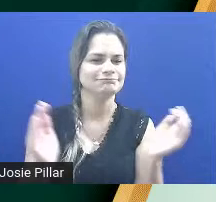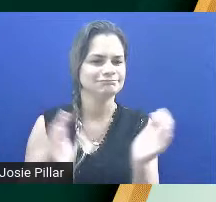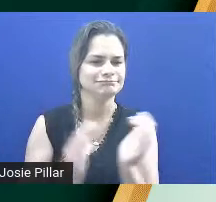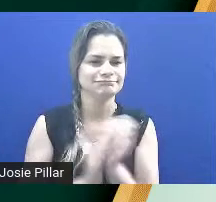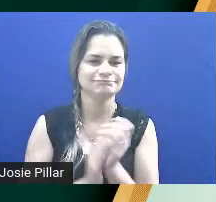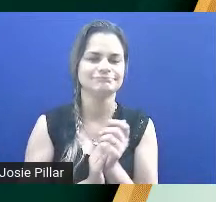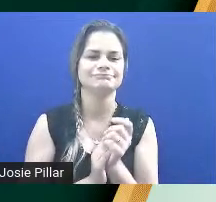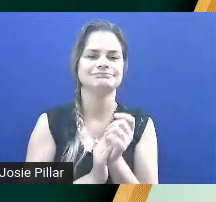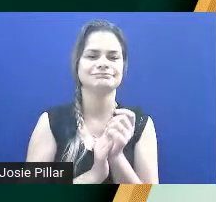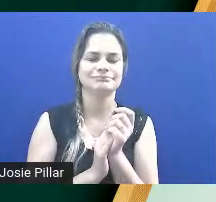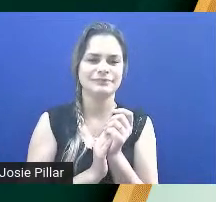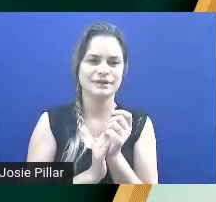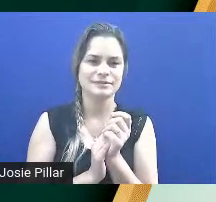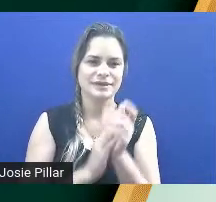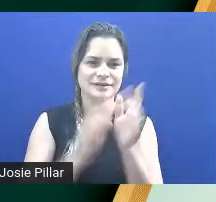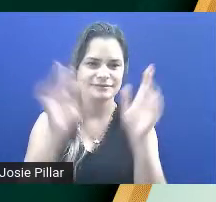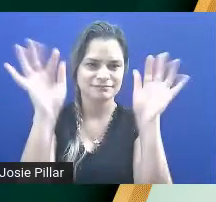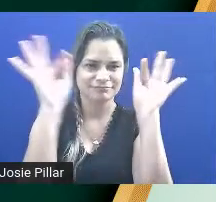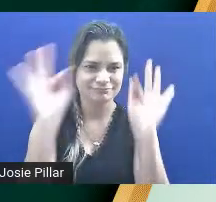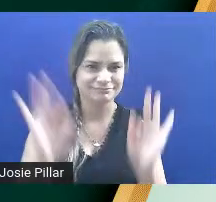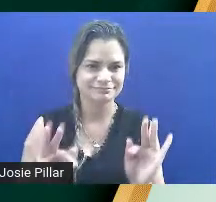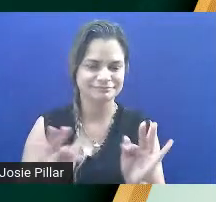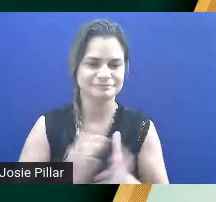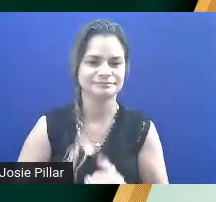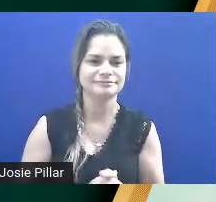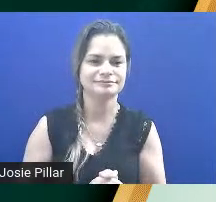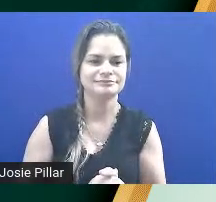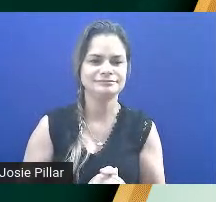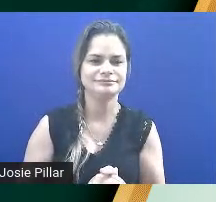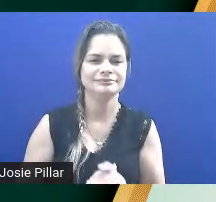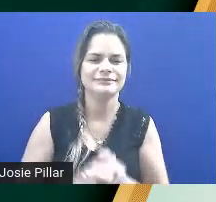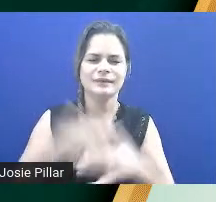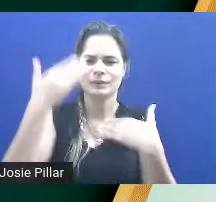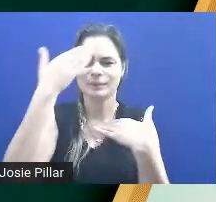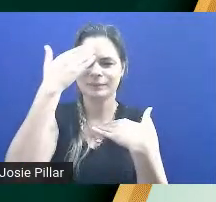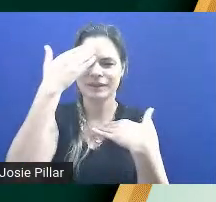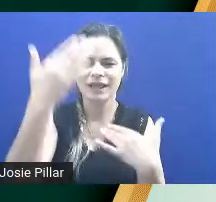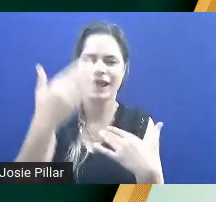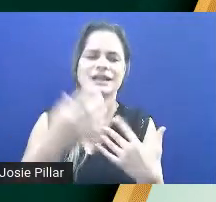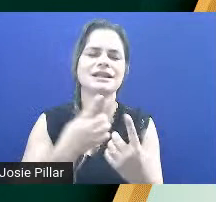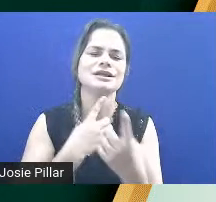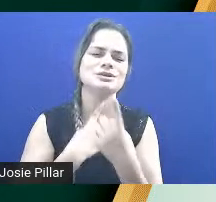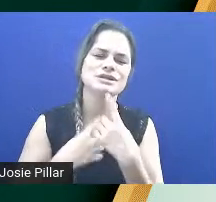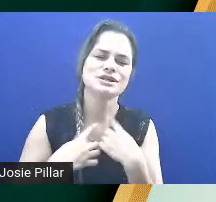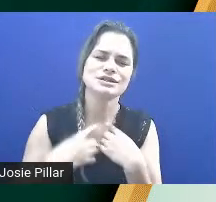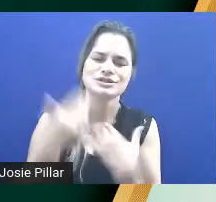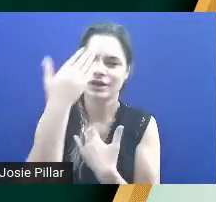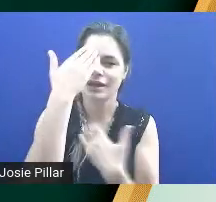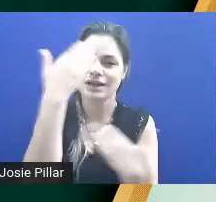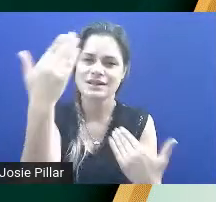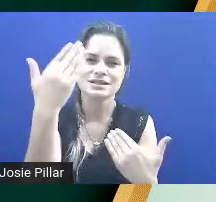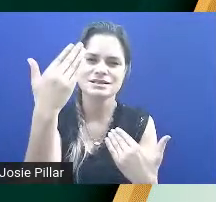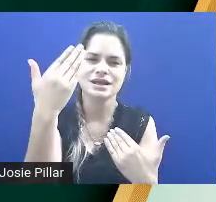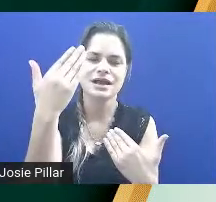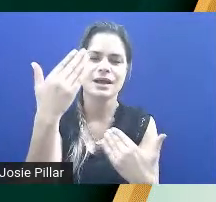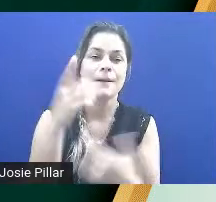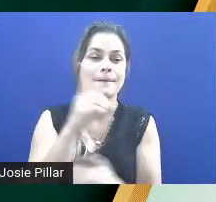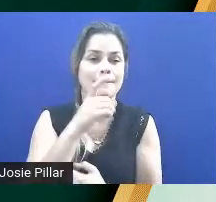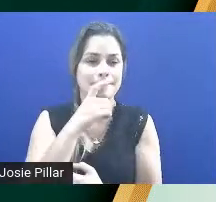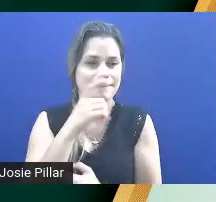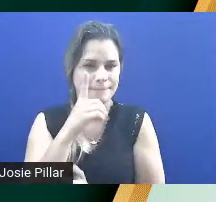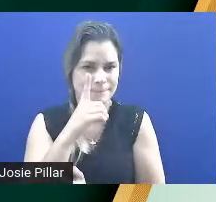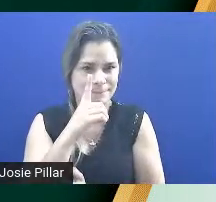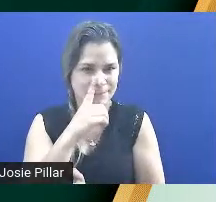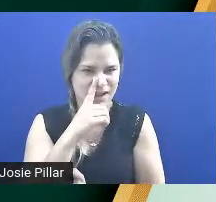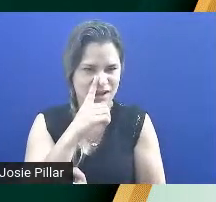felicidades, parabéns. Muito obrigada, professor. Gostaria de agradecer primeiramente aos meus pais,